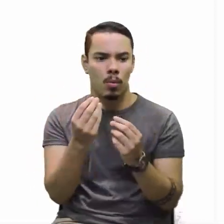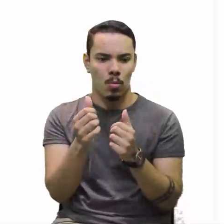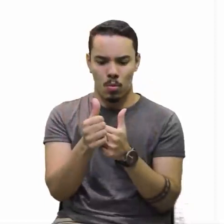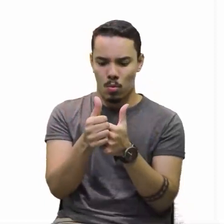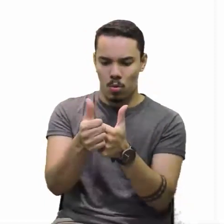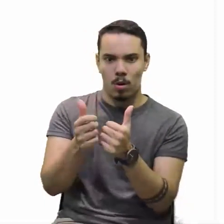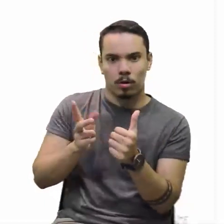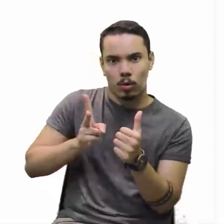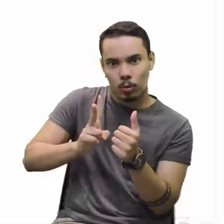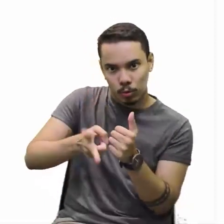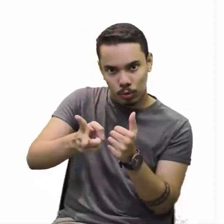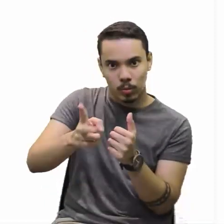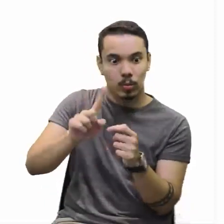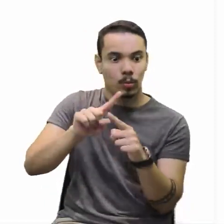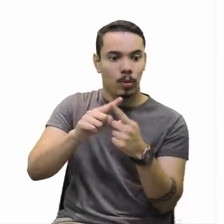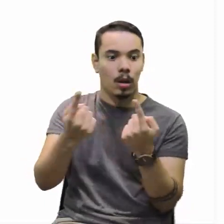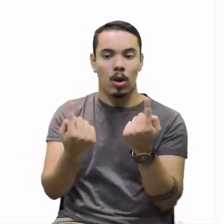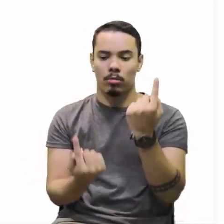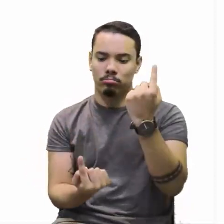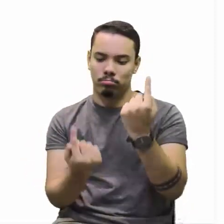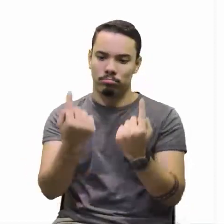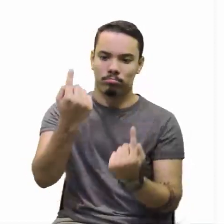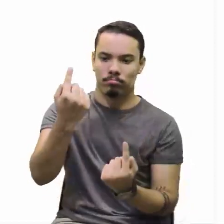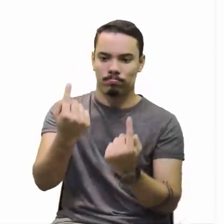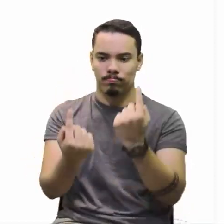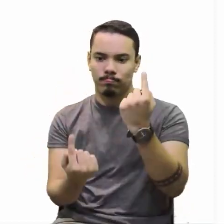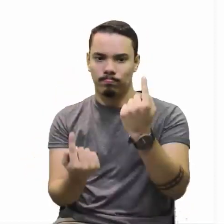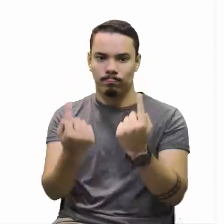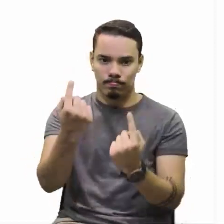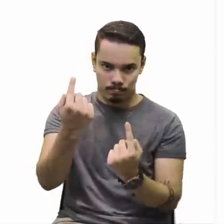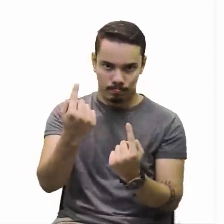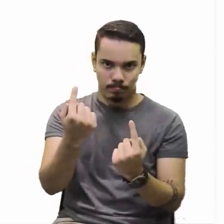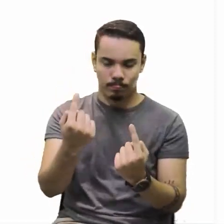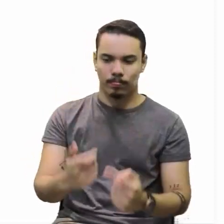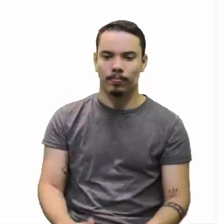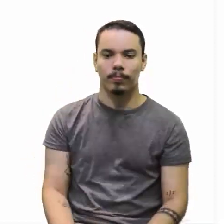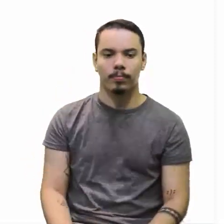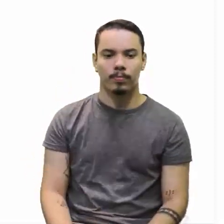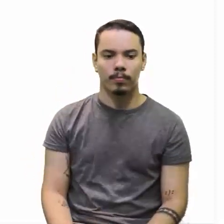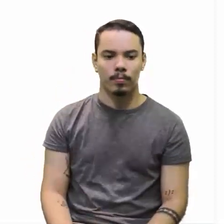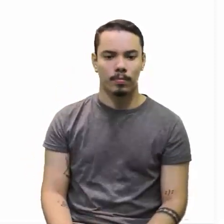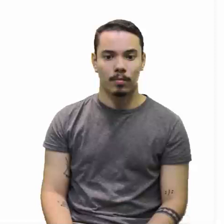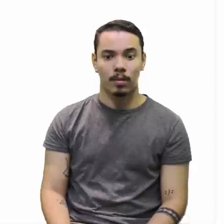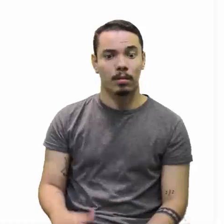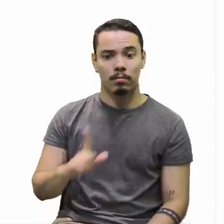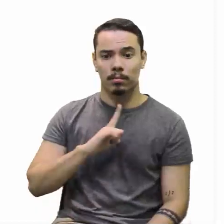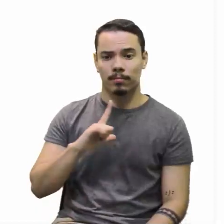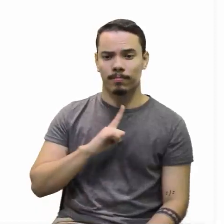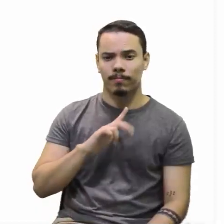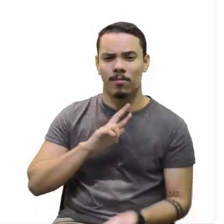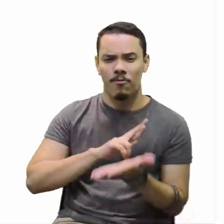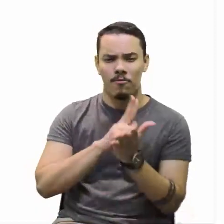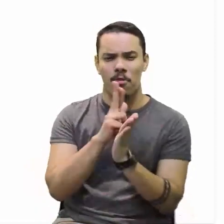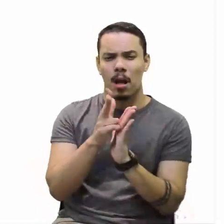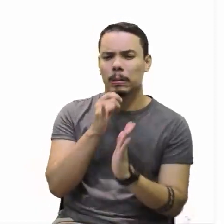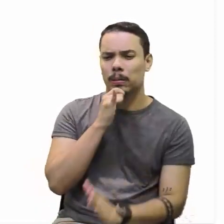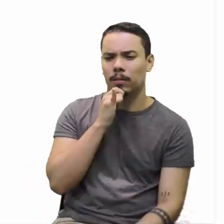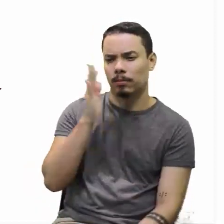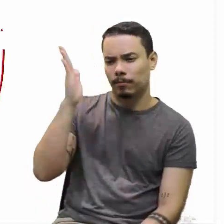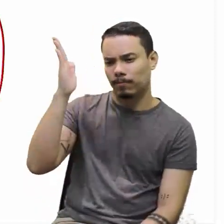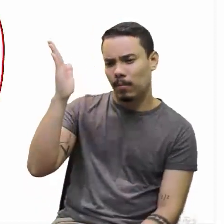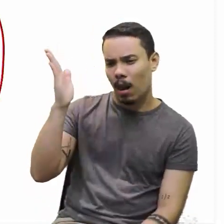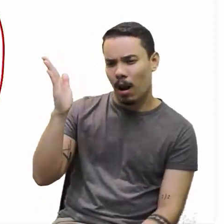né? Mas agora nós estamos falando de corrente alternada. Está aqui, ó, os indutores aí, vários tipos.